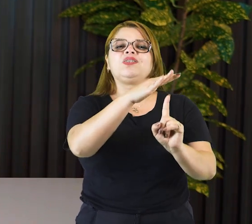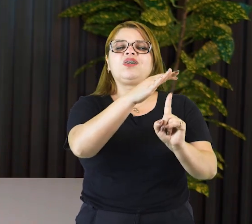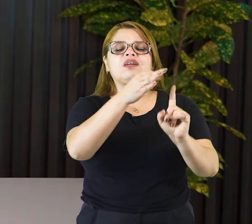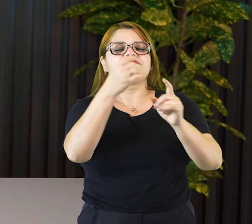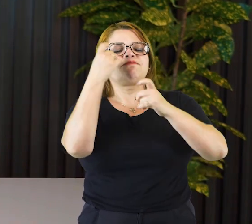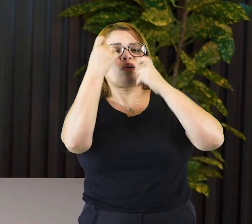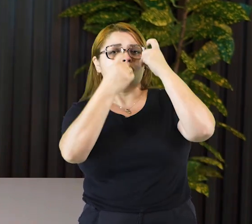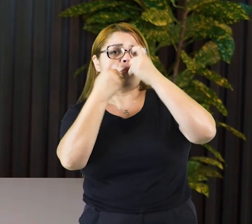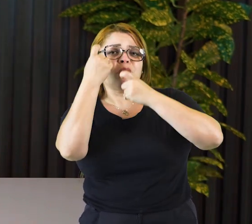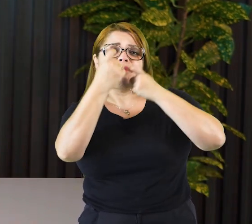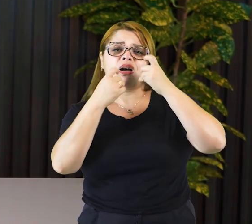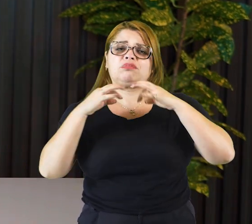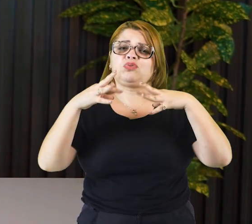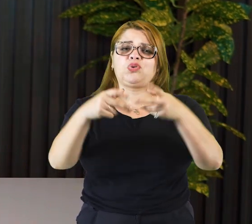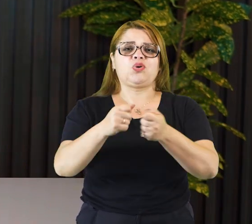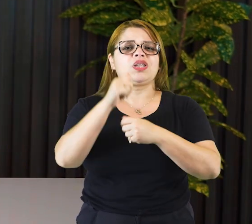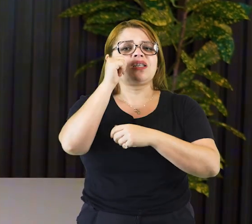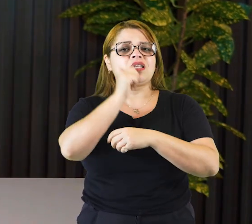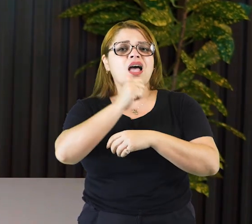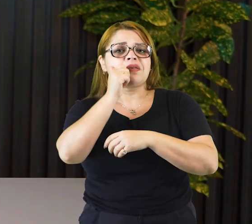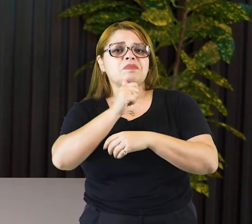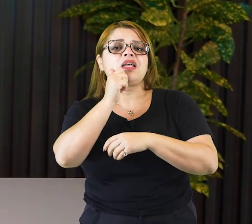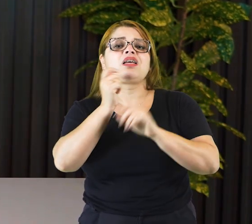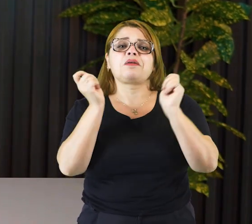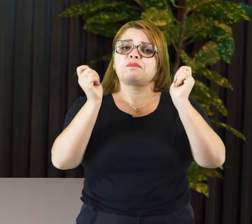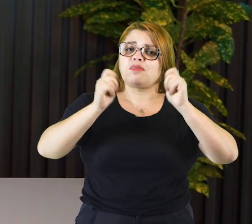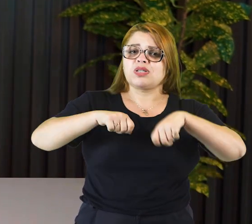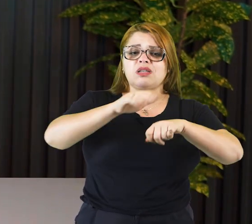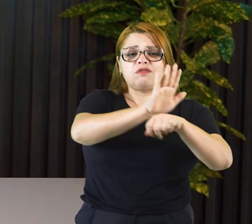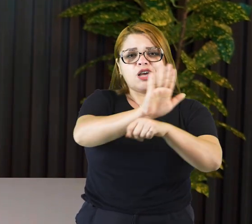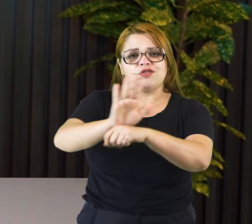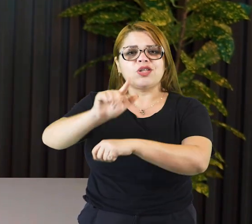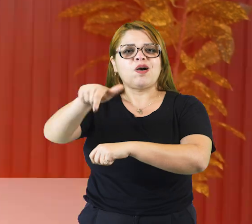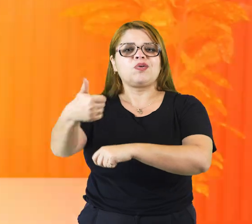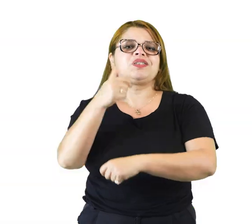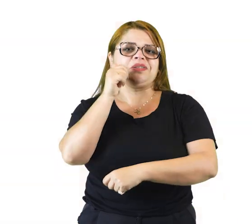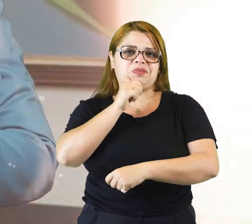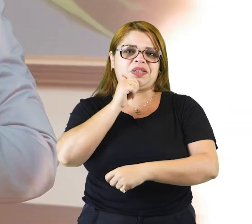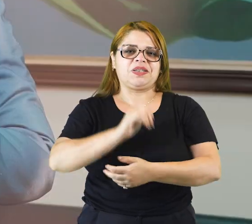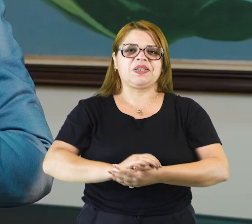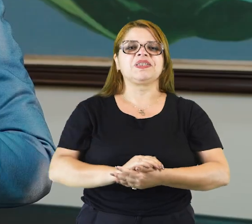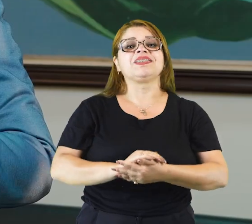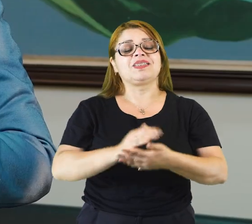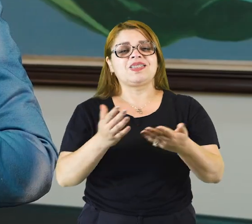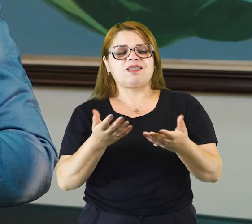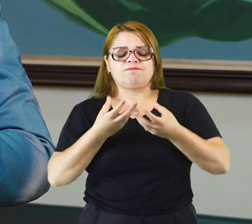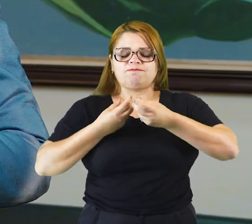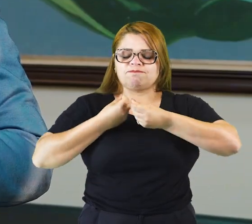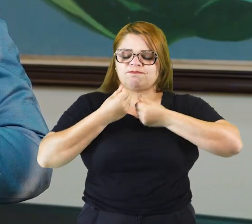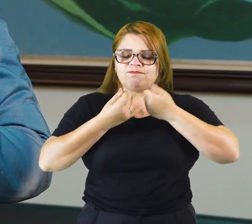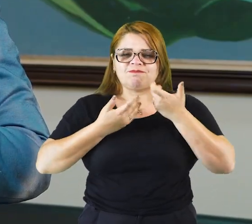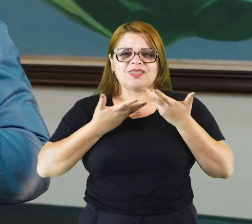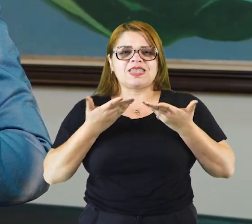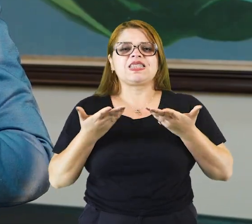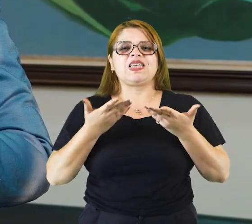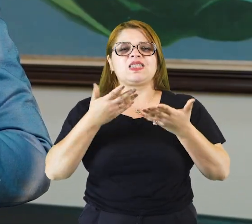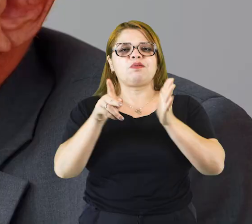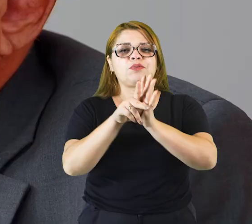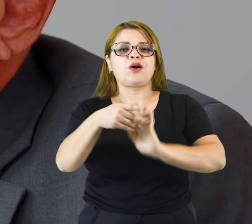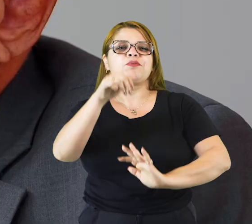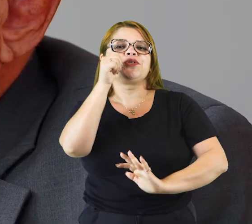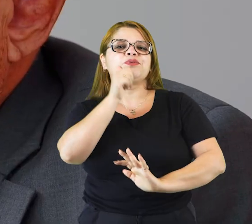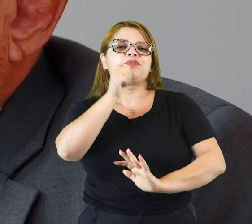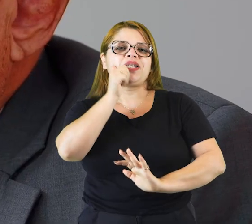se importando, né, com todas essas mulheres, que essas mulheres pudessem ajudar outras mulheres. Porque é a essência dela, essência